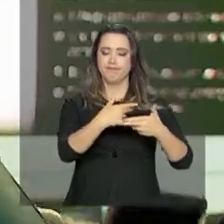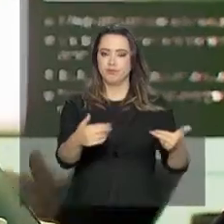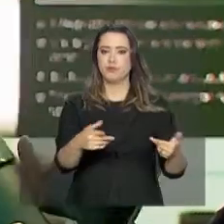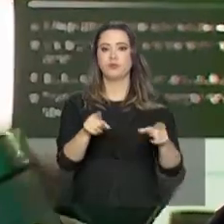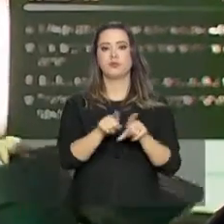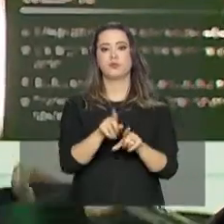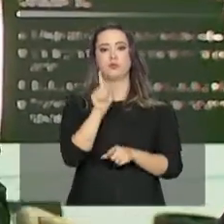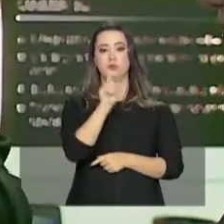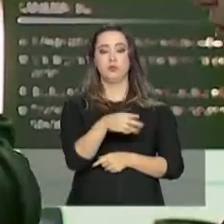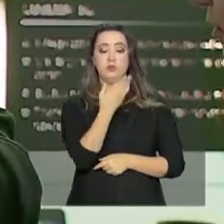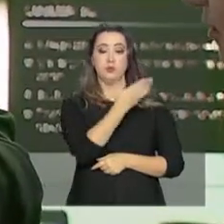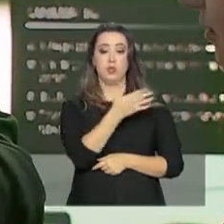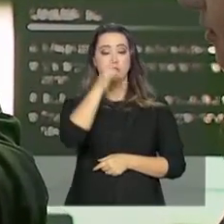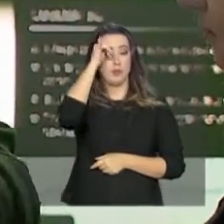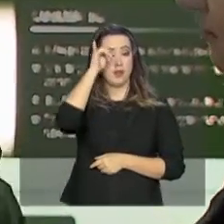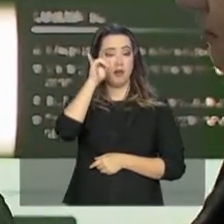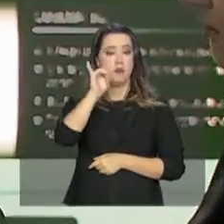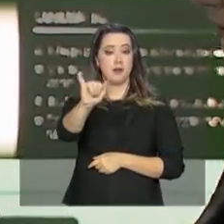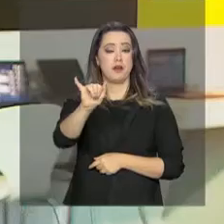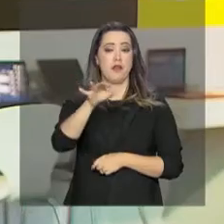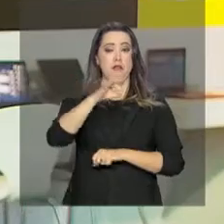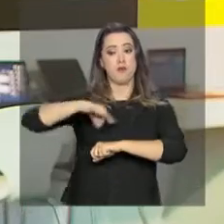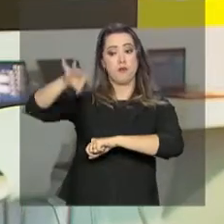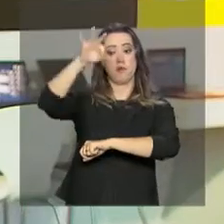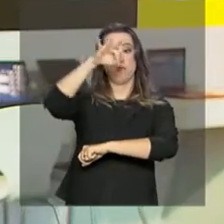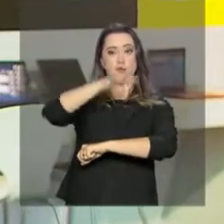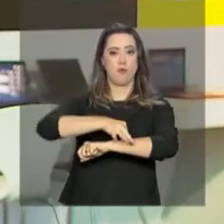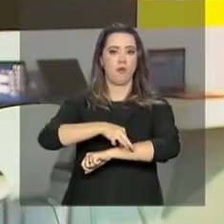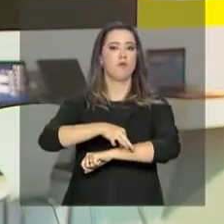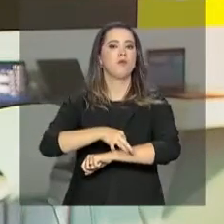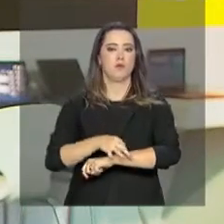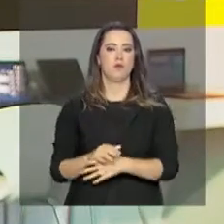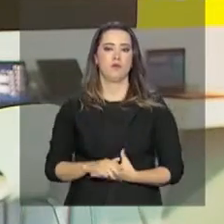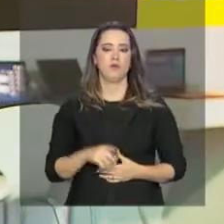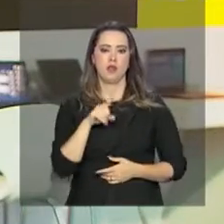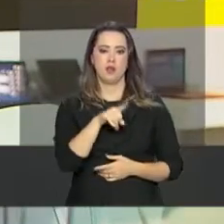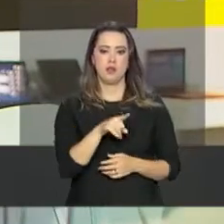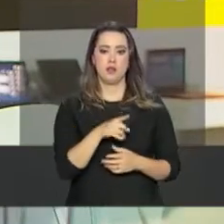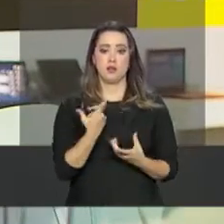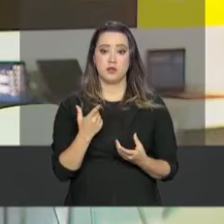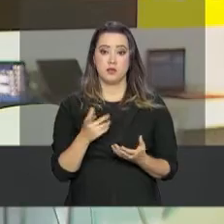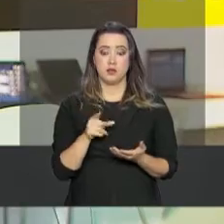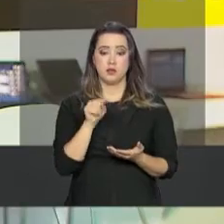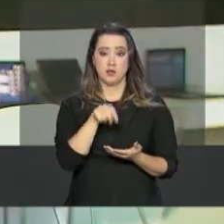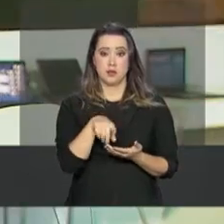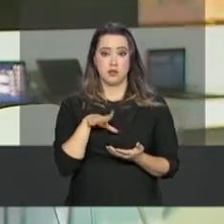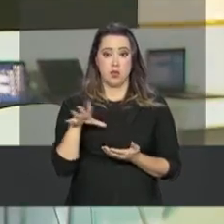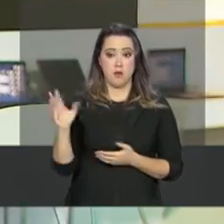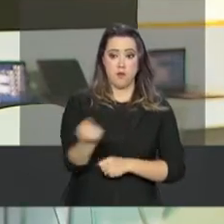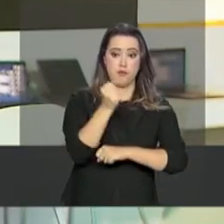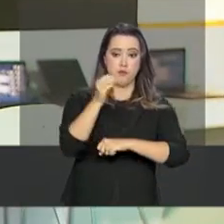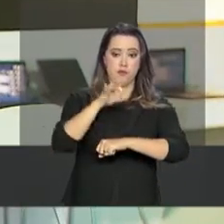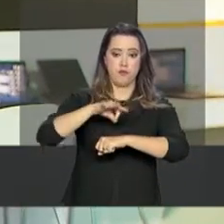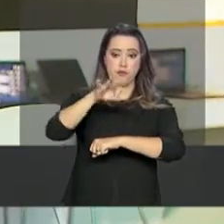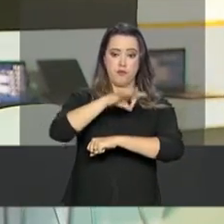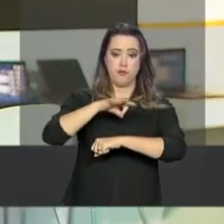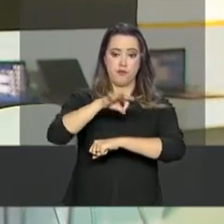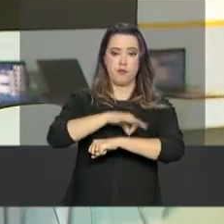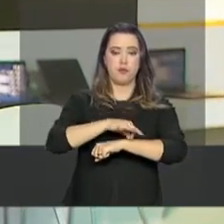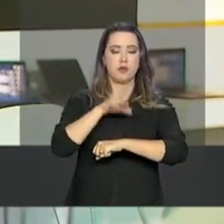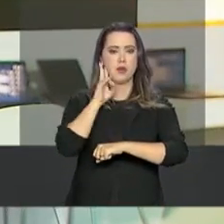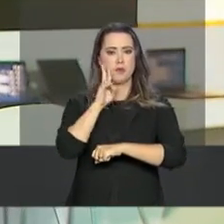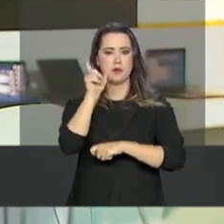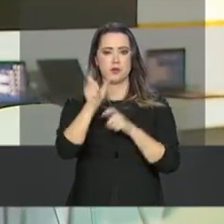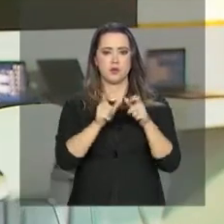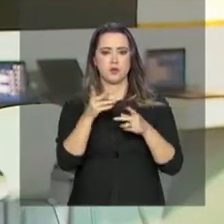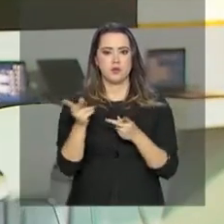ajudar no combate ao mosquito Aedes aegypti. Essa armadilha, ela vai capturar o mosquito. O agente de campo, a pessoa designada a fazer as vistorias,